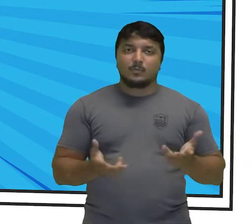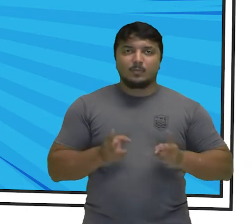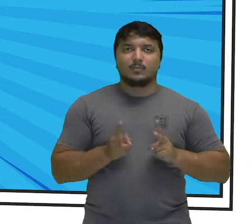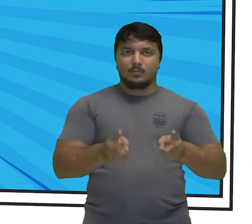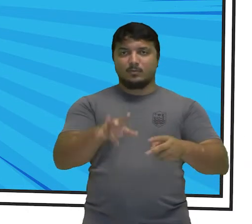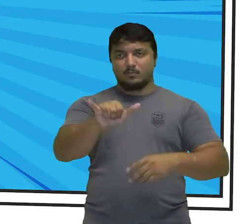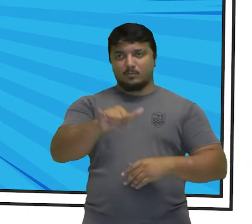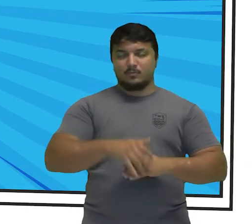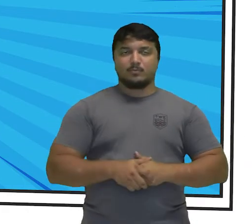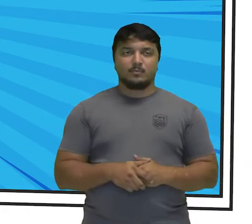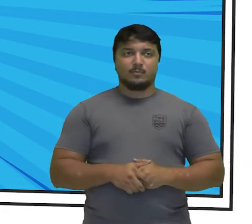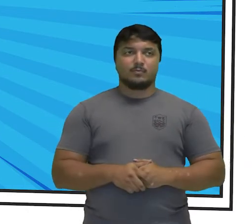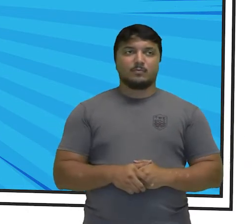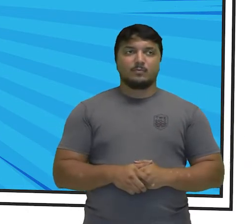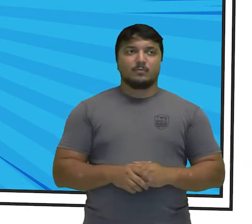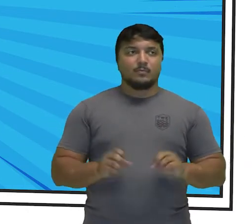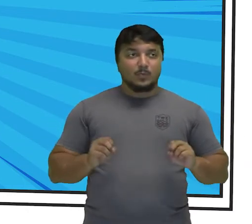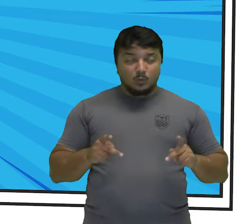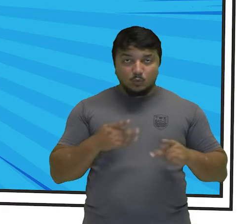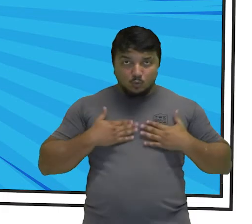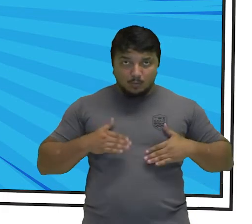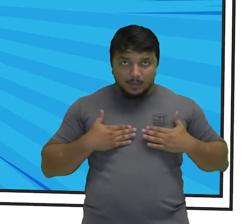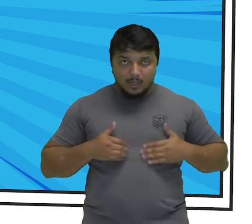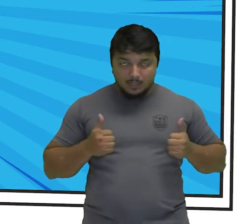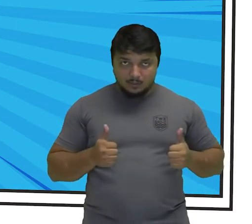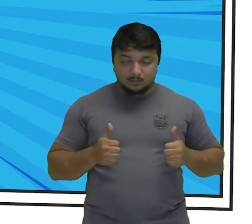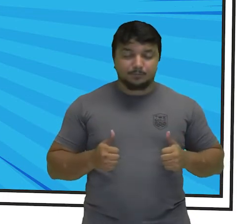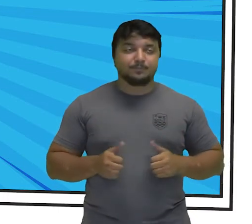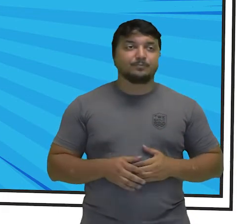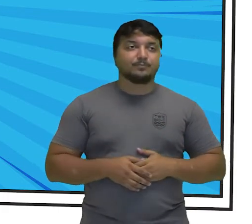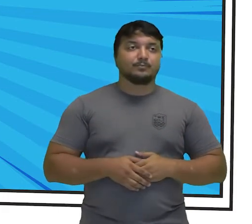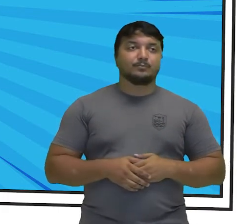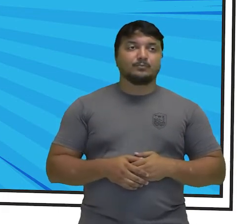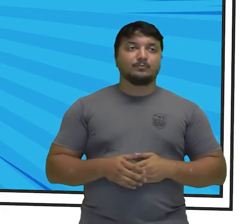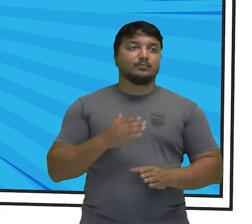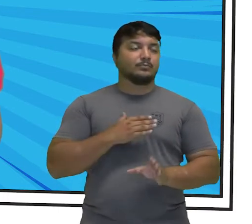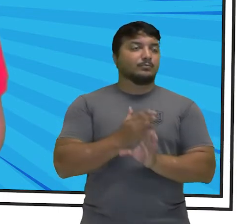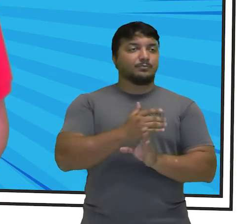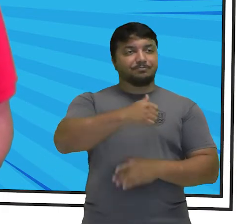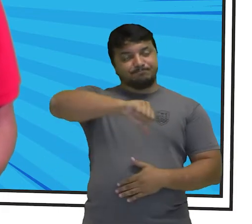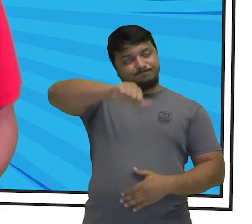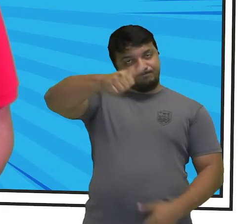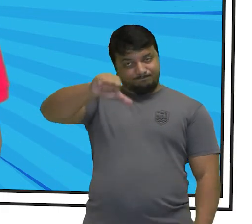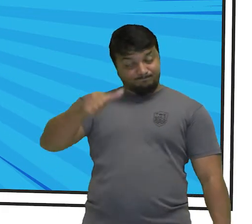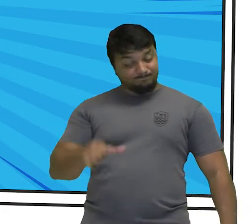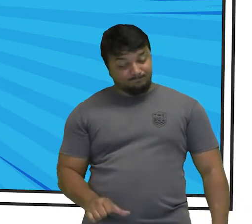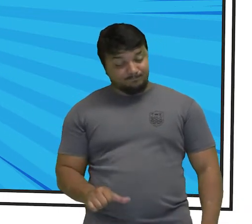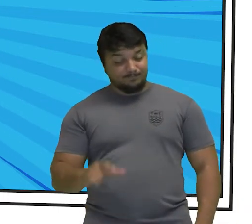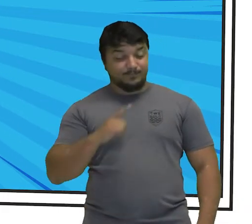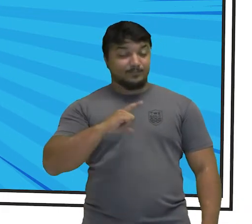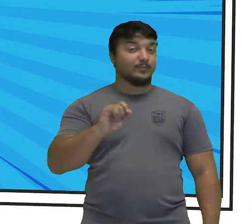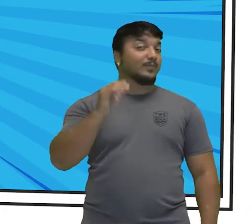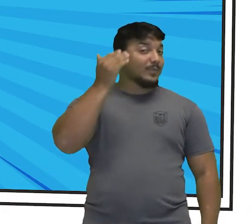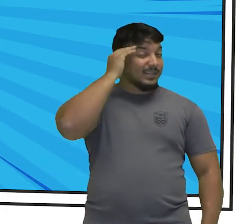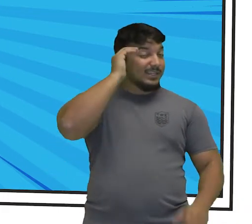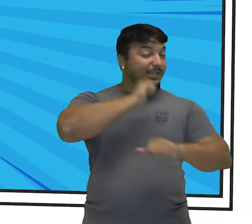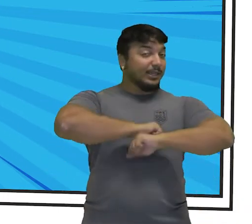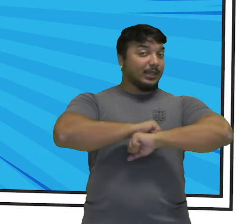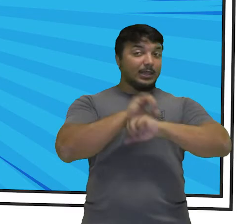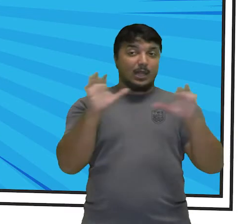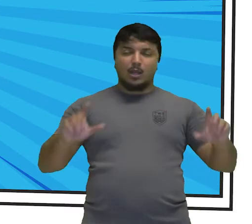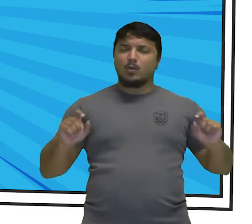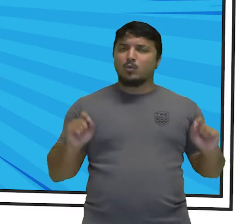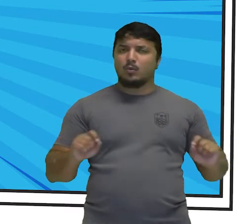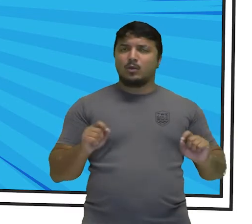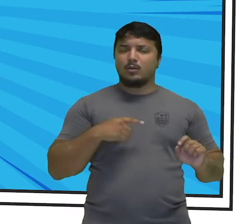será. Tudo bem? A partir dessas análises, eu tenho que entender o quê? O que eu